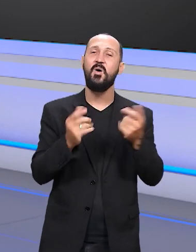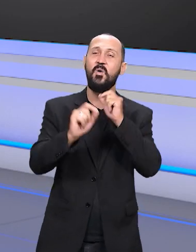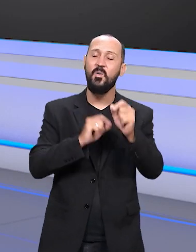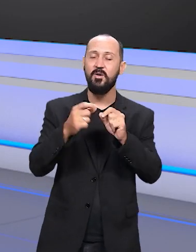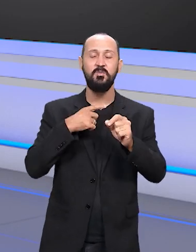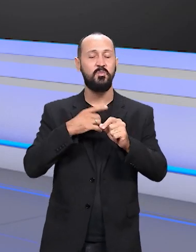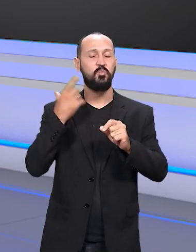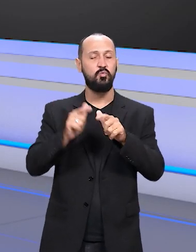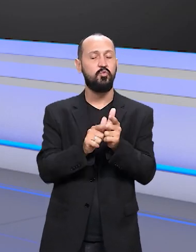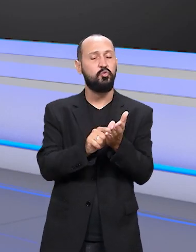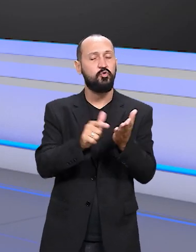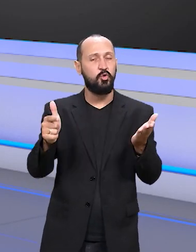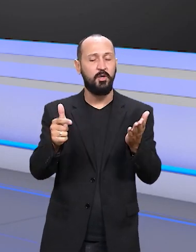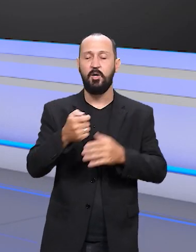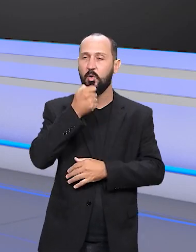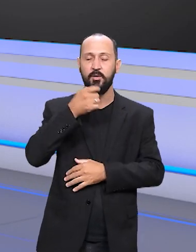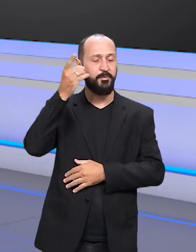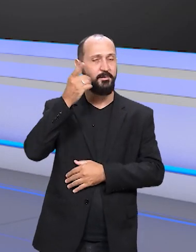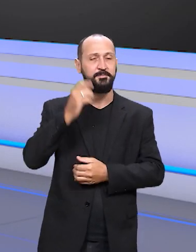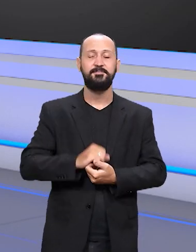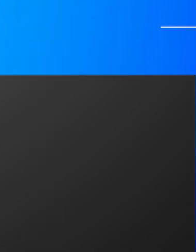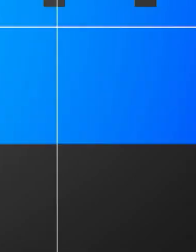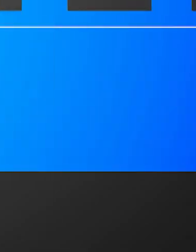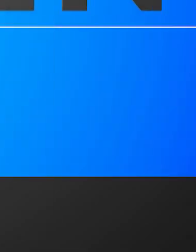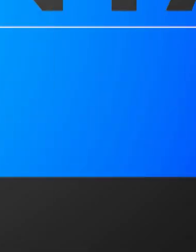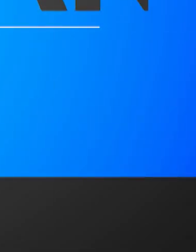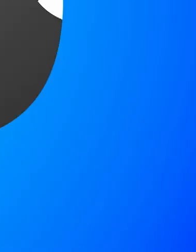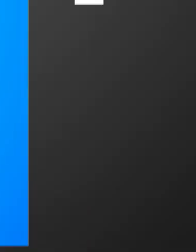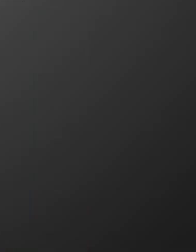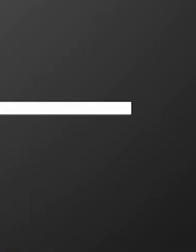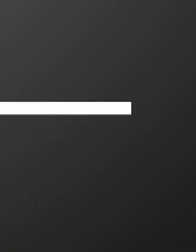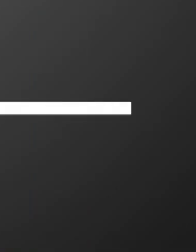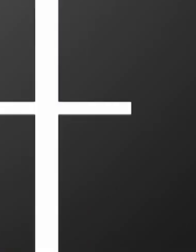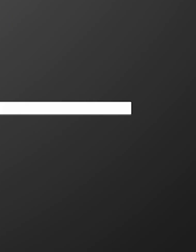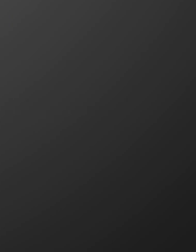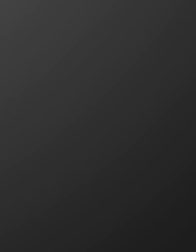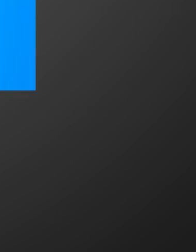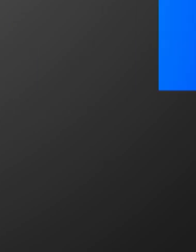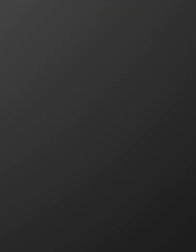Olá, começa agora mais uma edição do Jornal Parlamentar.